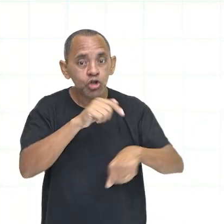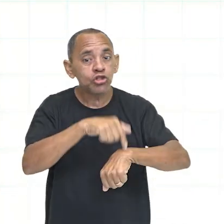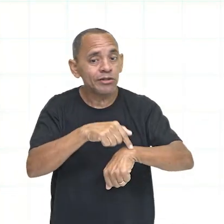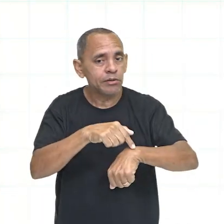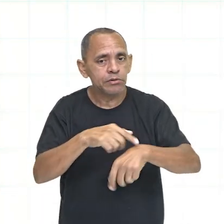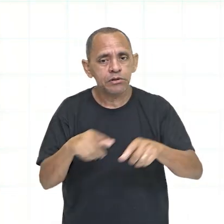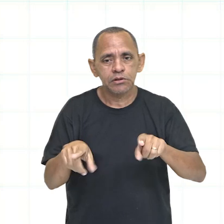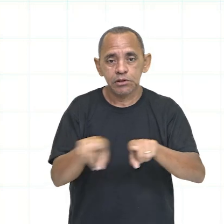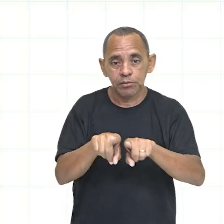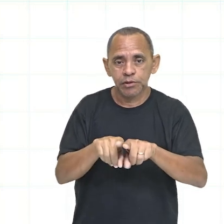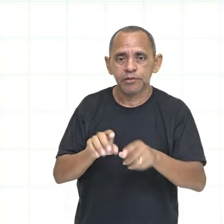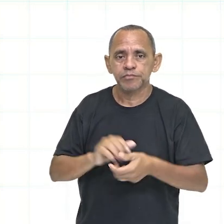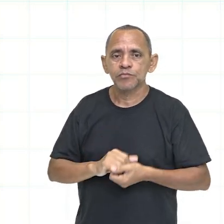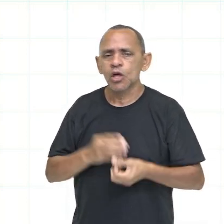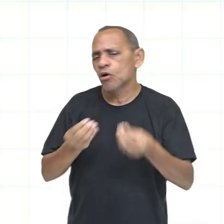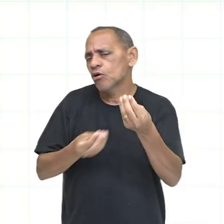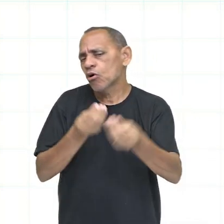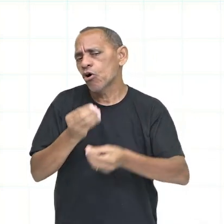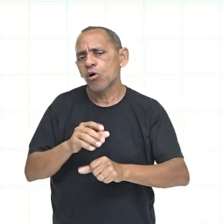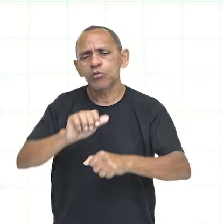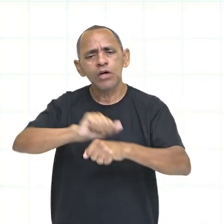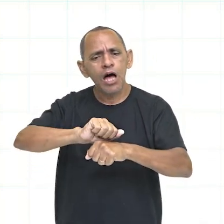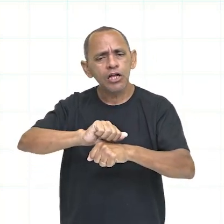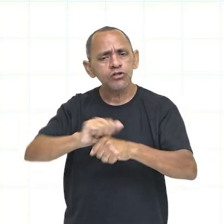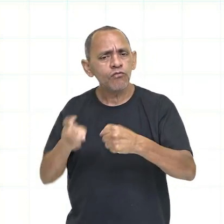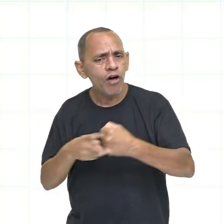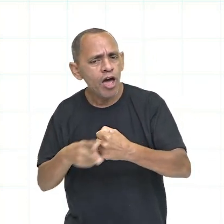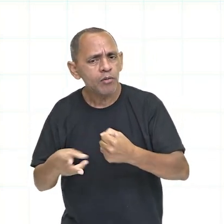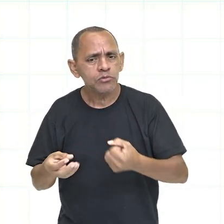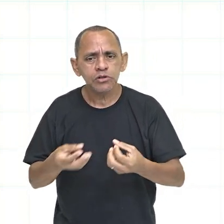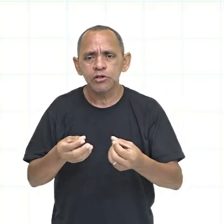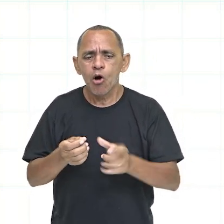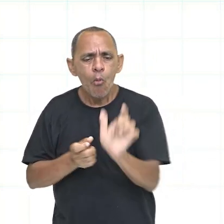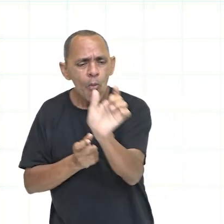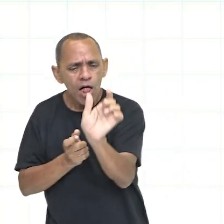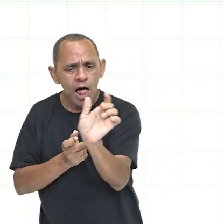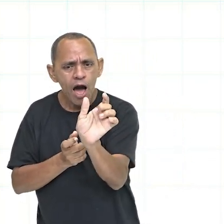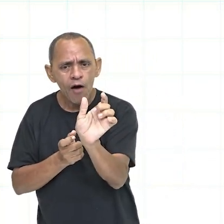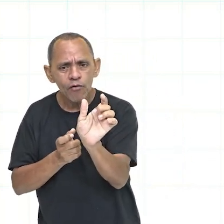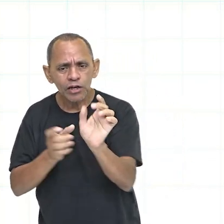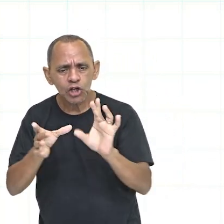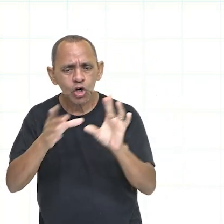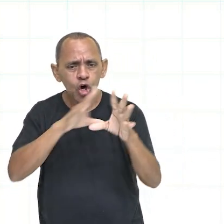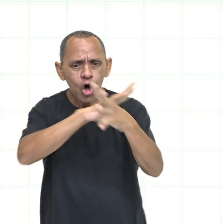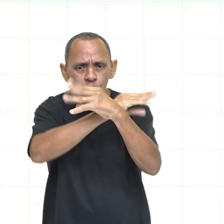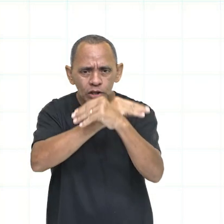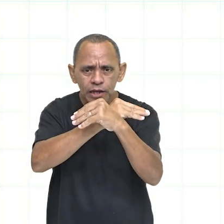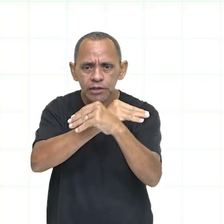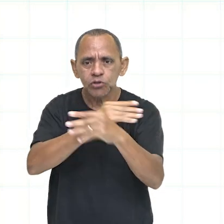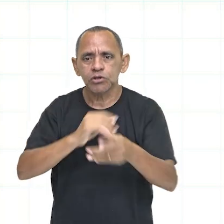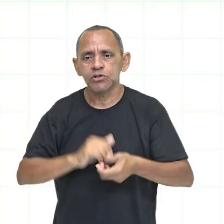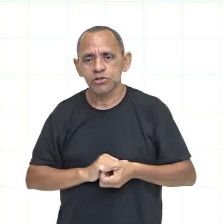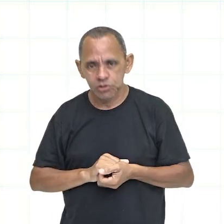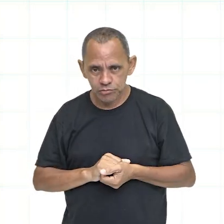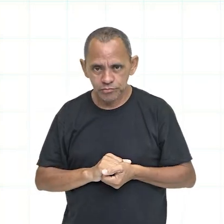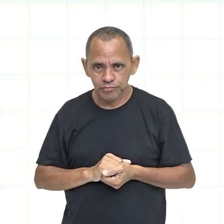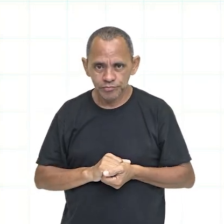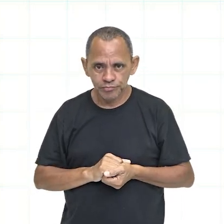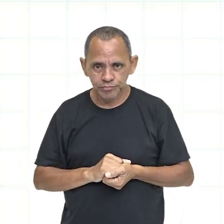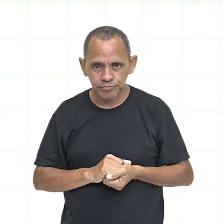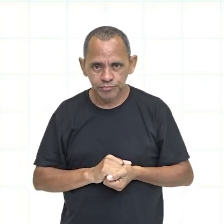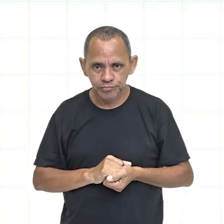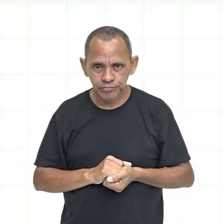Então, os advérbios como palavras que conectam, né? They play a crucial role in